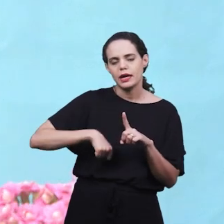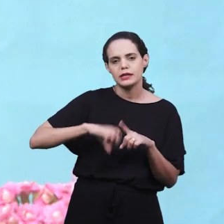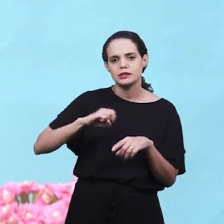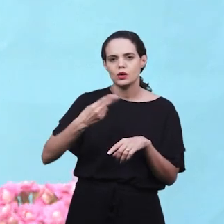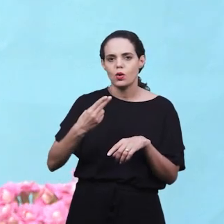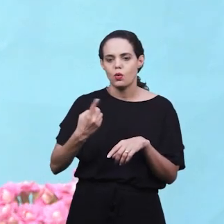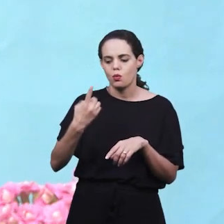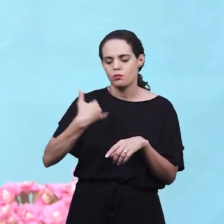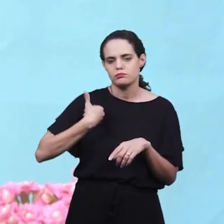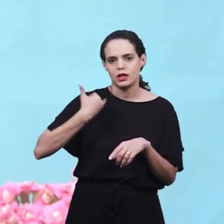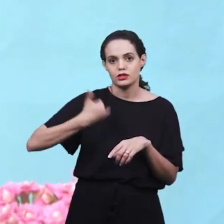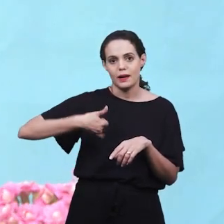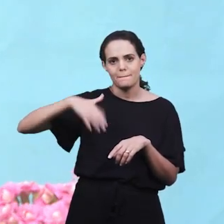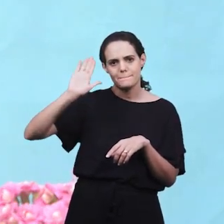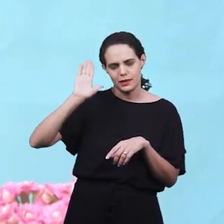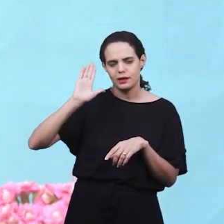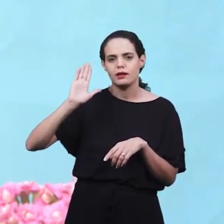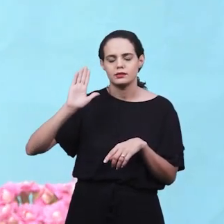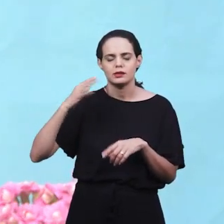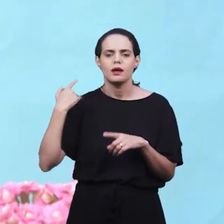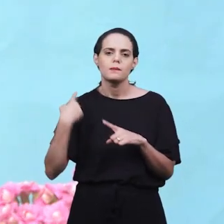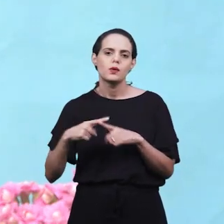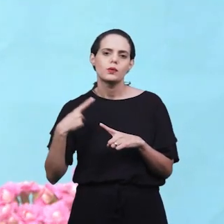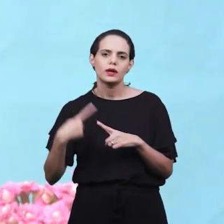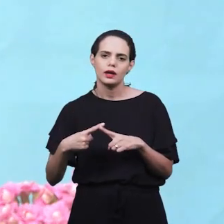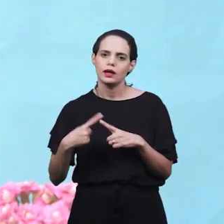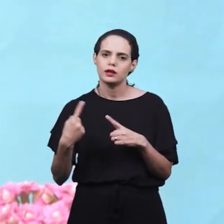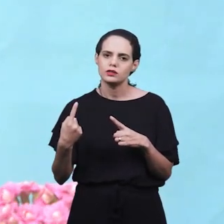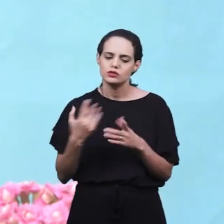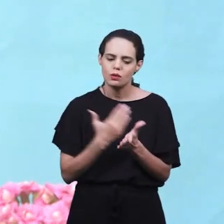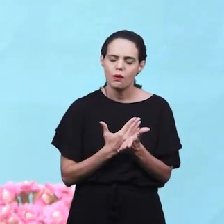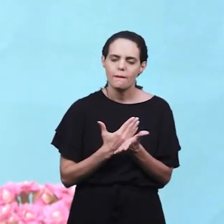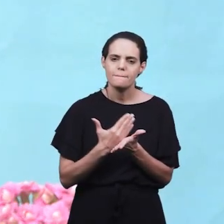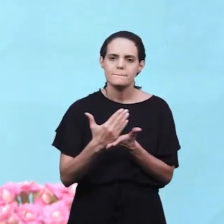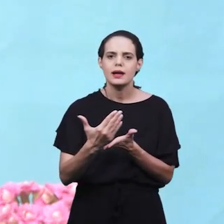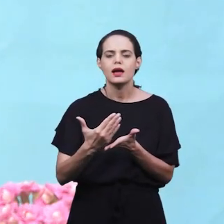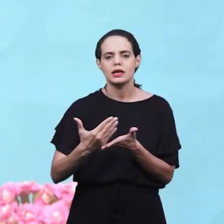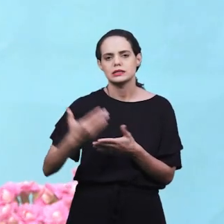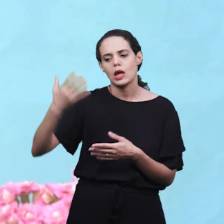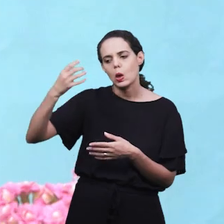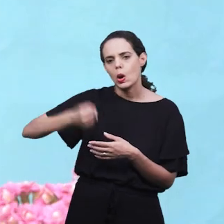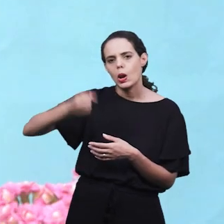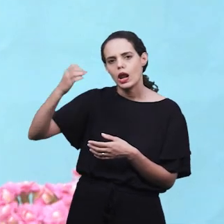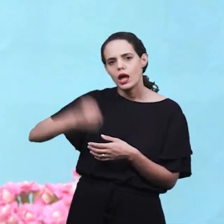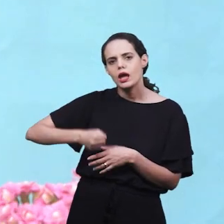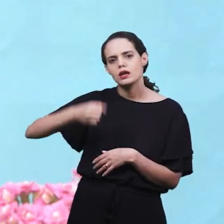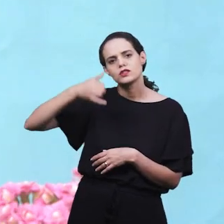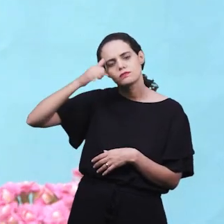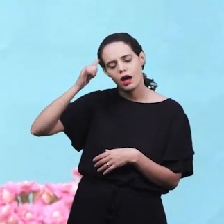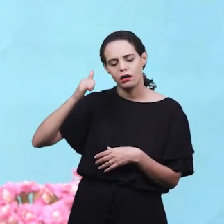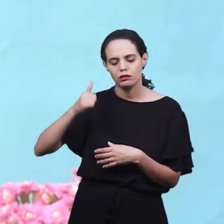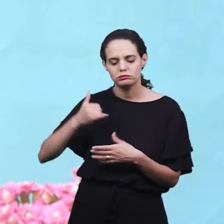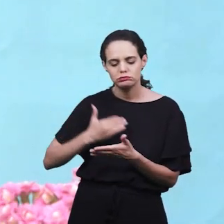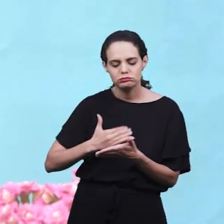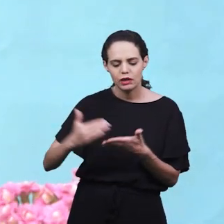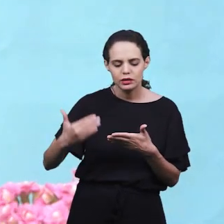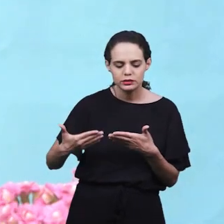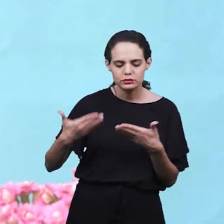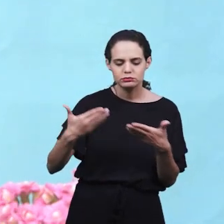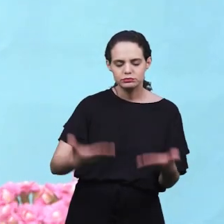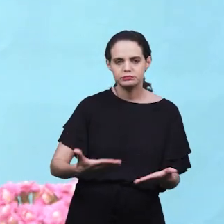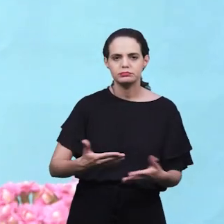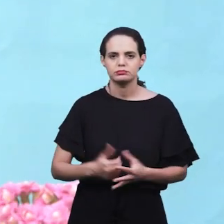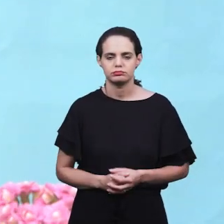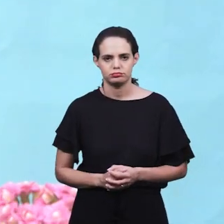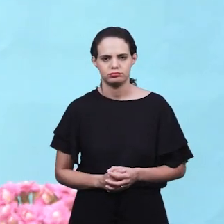refiro a essa idade porque é quando começamos a introduzir o leite derivado na refeição da criança. Então, podemos